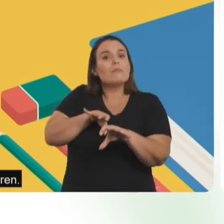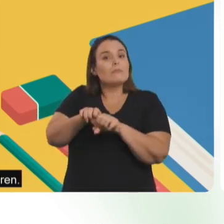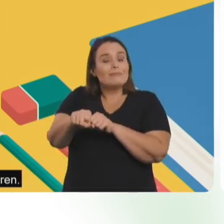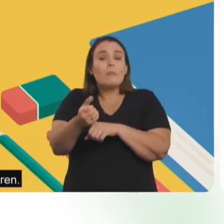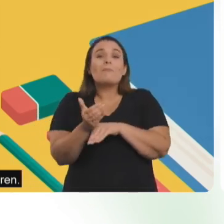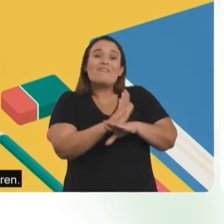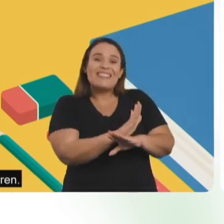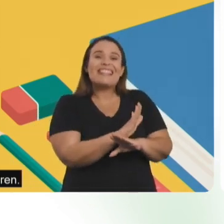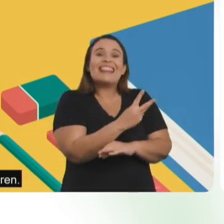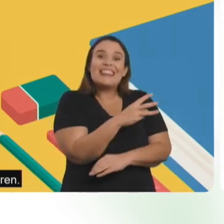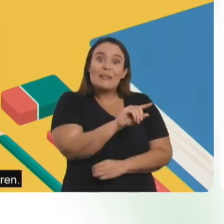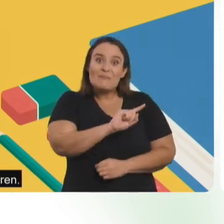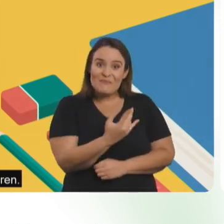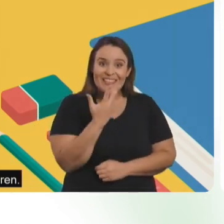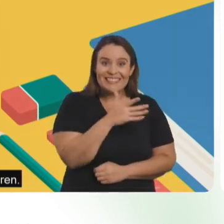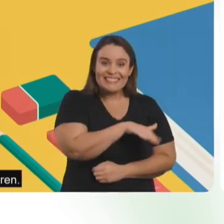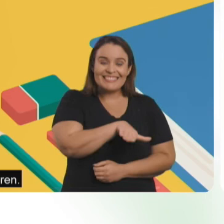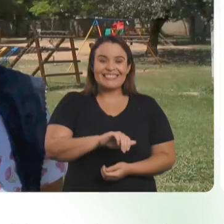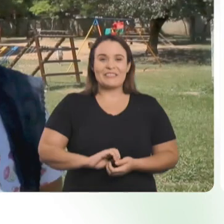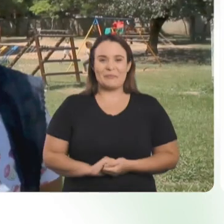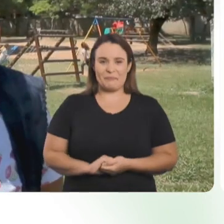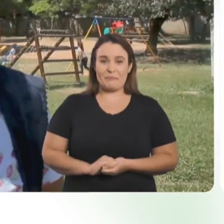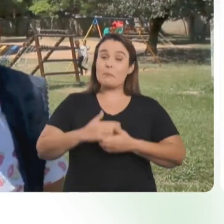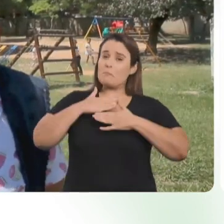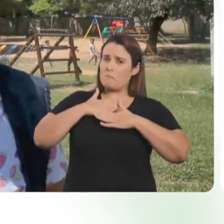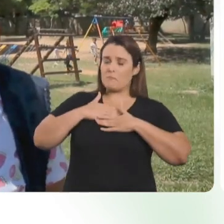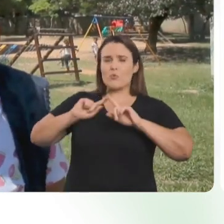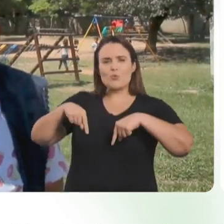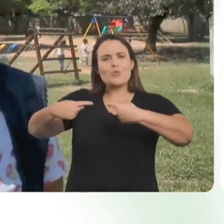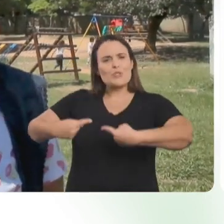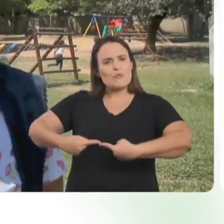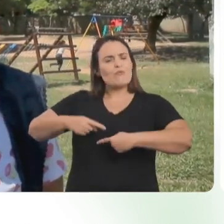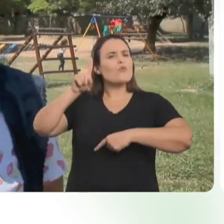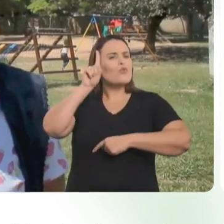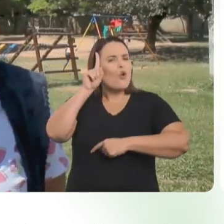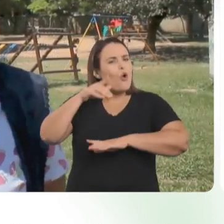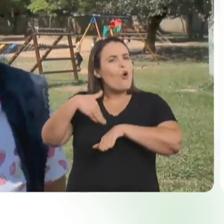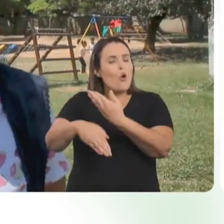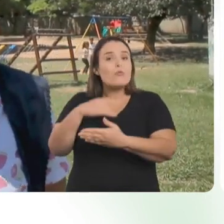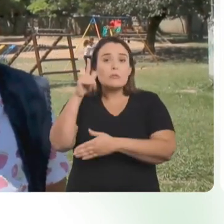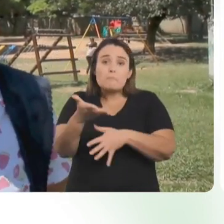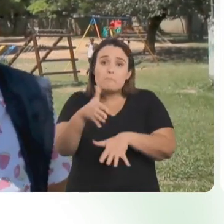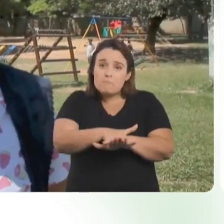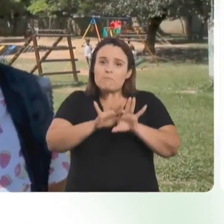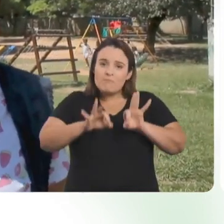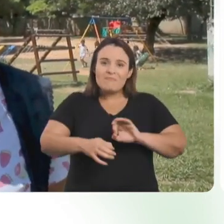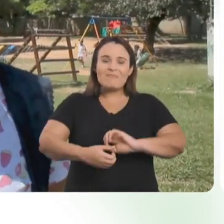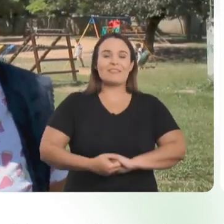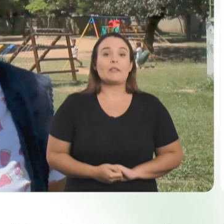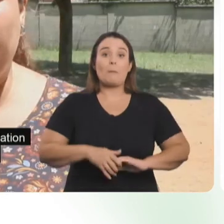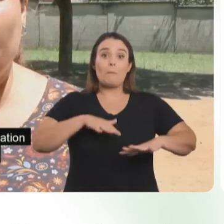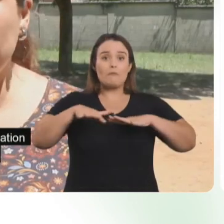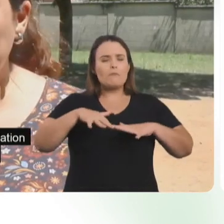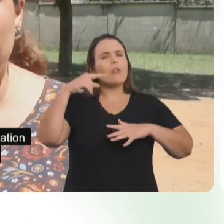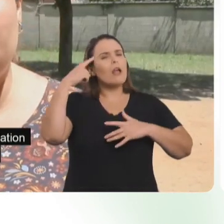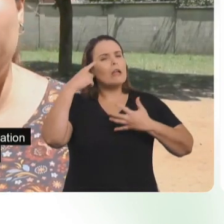formados, beneficiando 30 mil crianças. Para mim é um desafio mesmo diário para poder incluir de